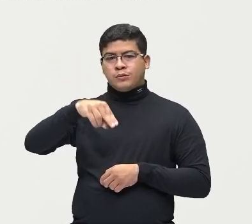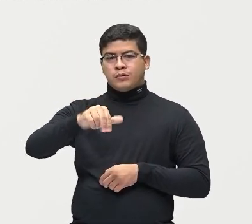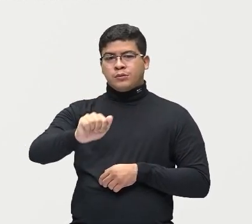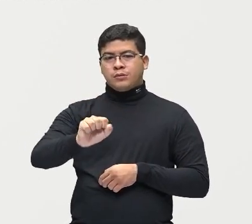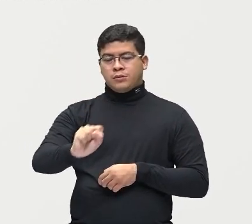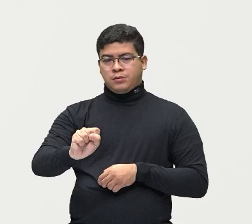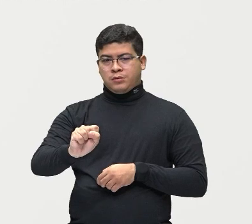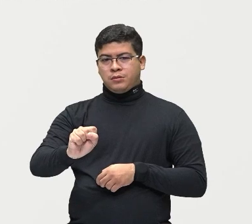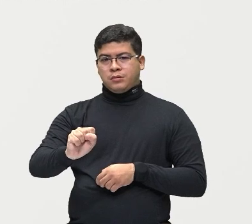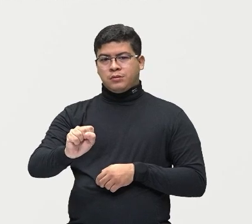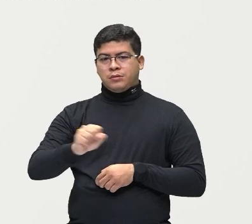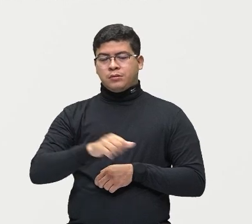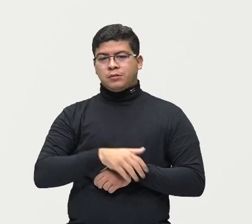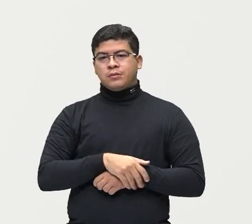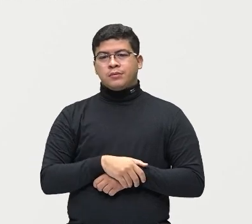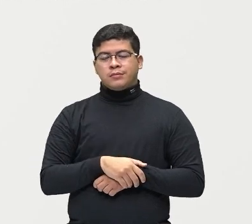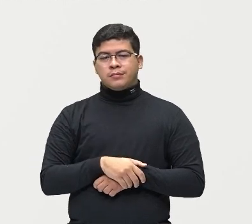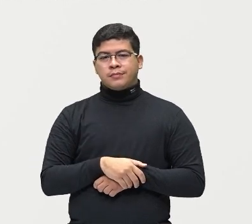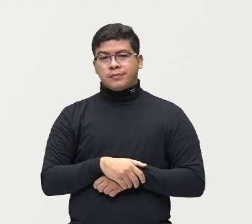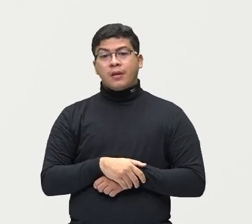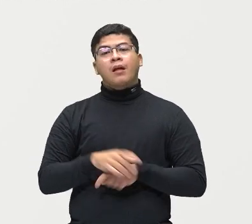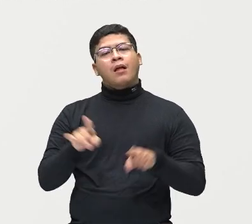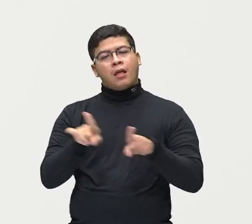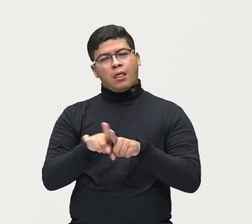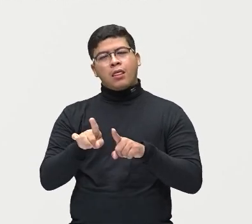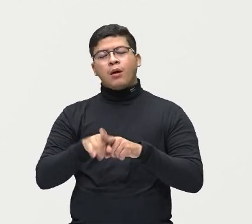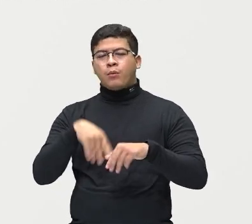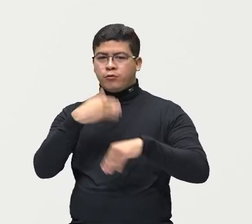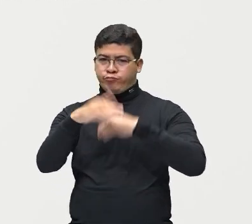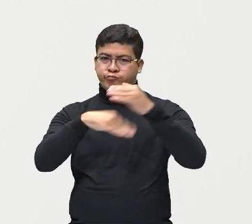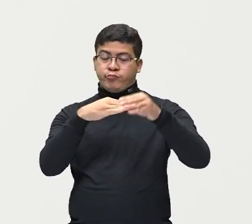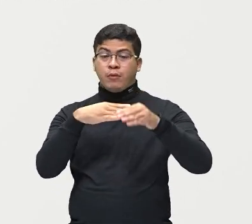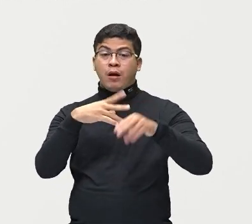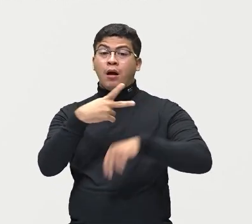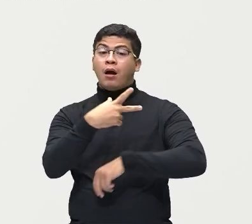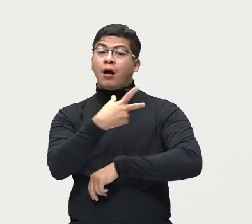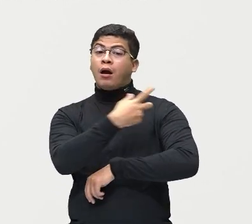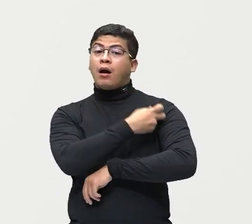Jonas Salk, desenvolveu uma vacina contra